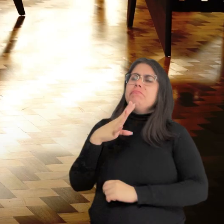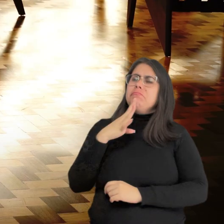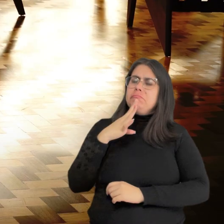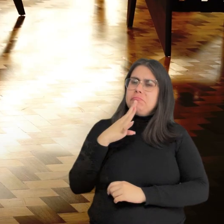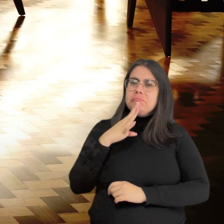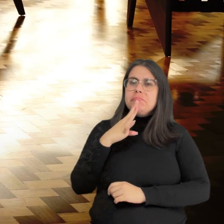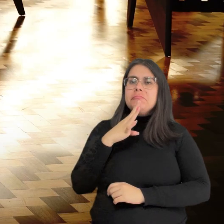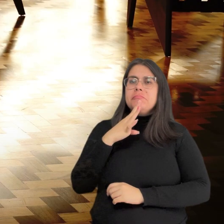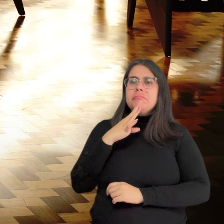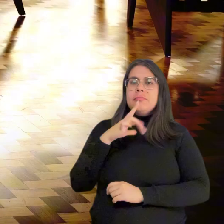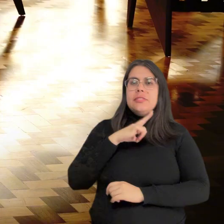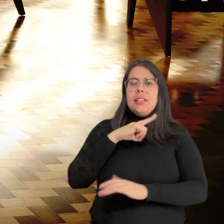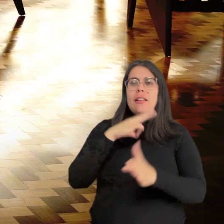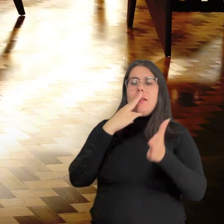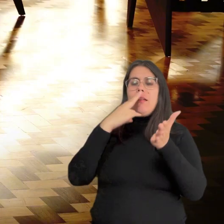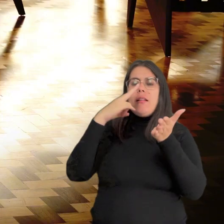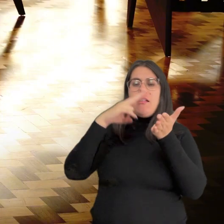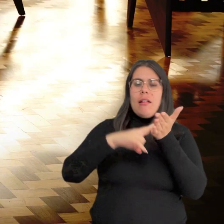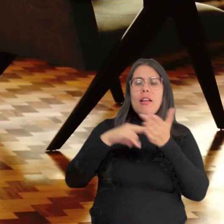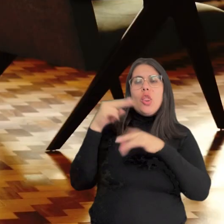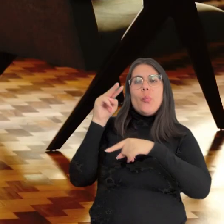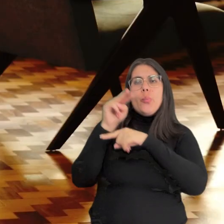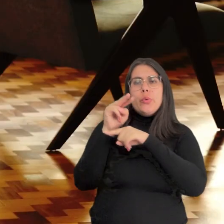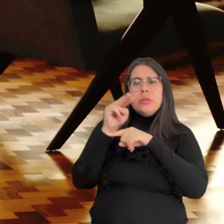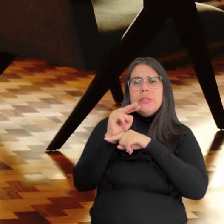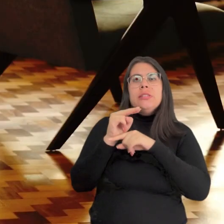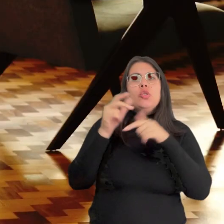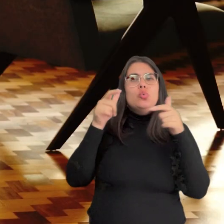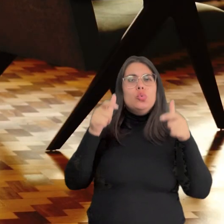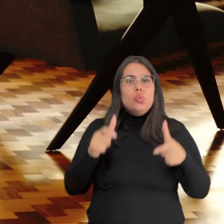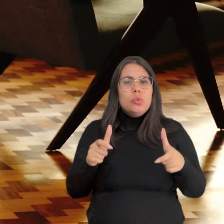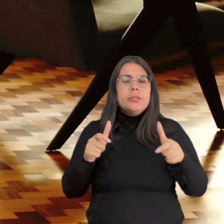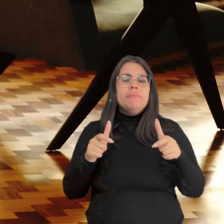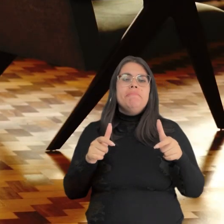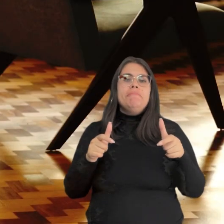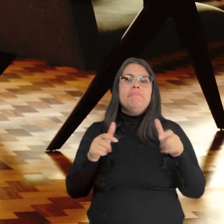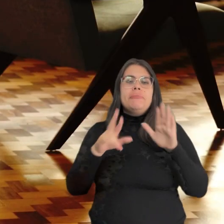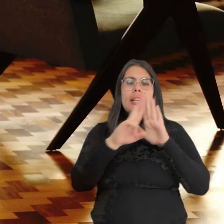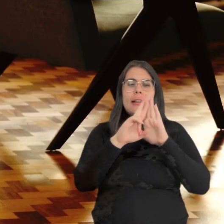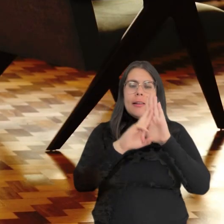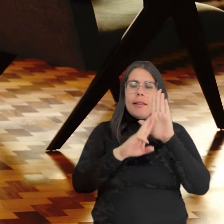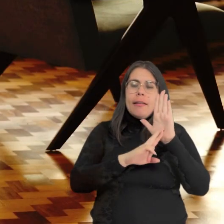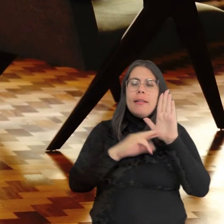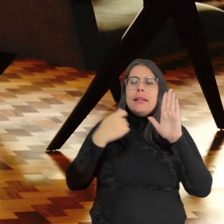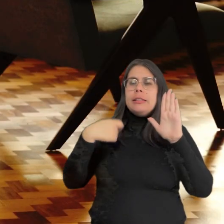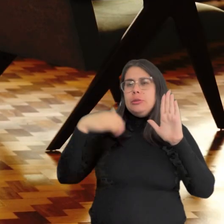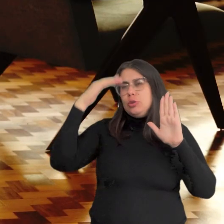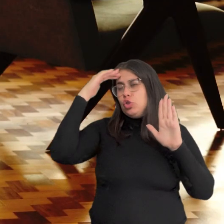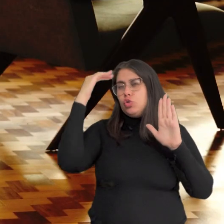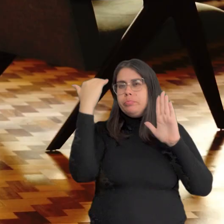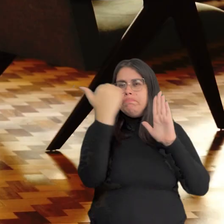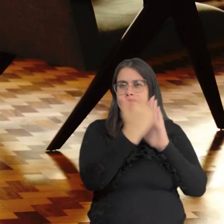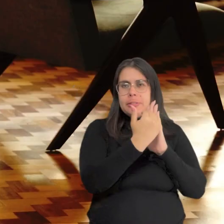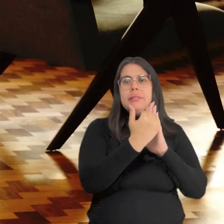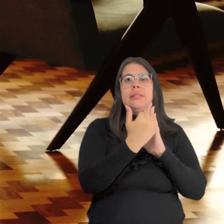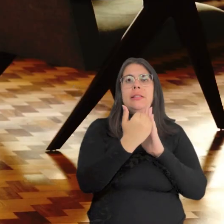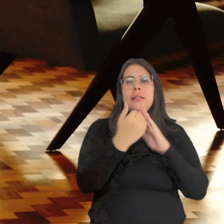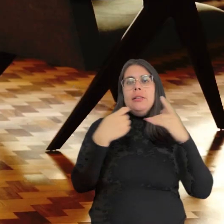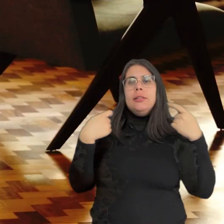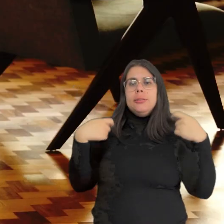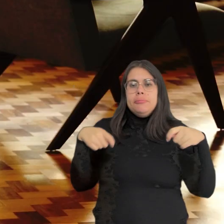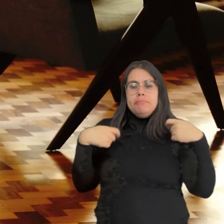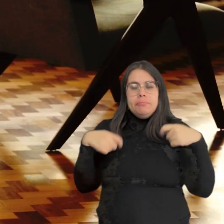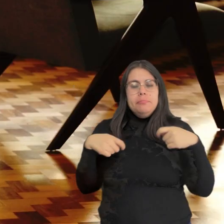patrimônio e recomendações que a gente segue, que vão desde o conceito da